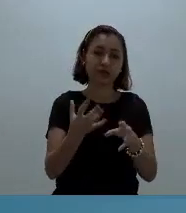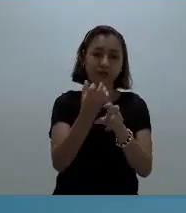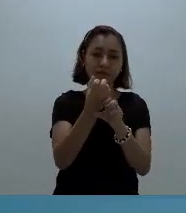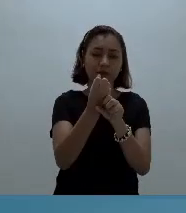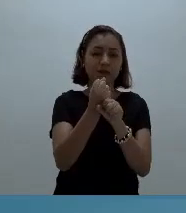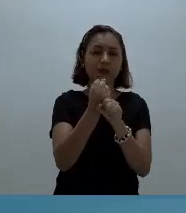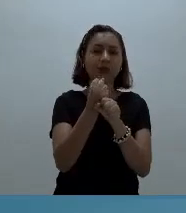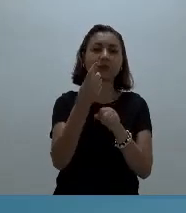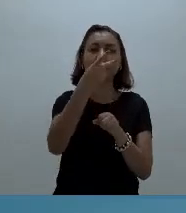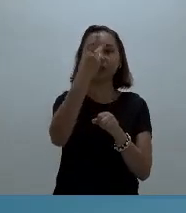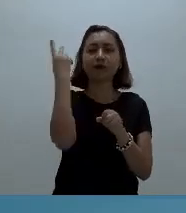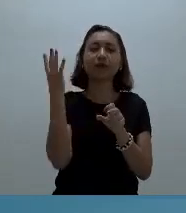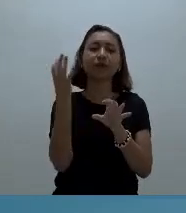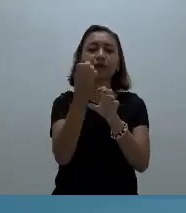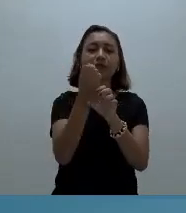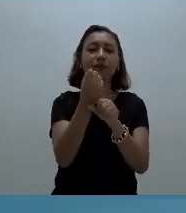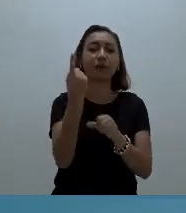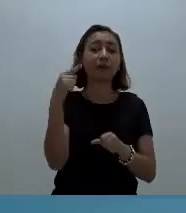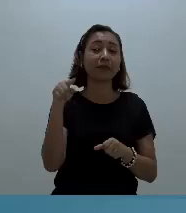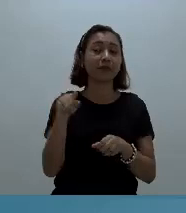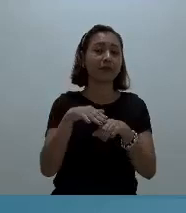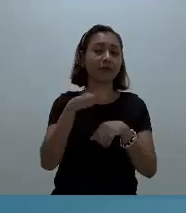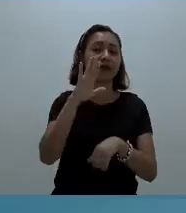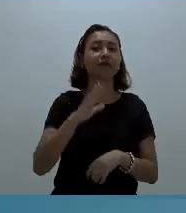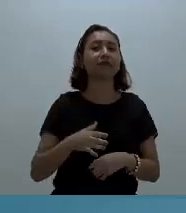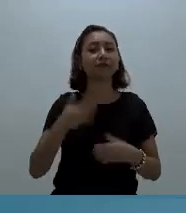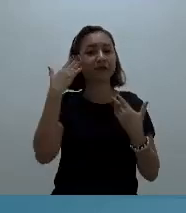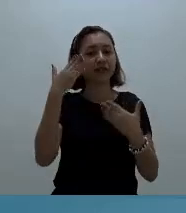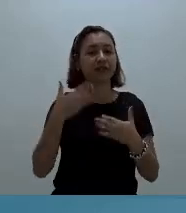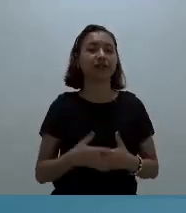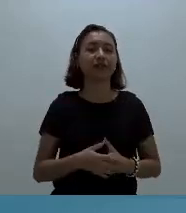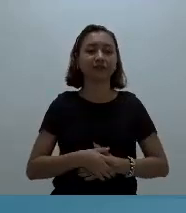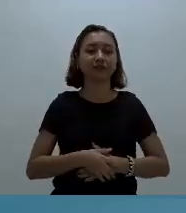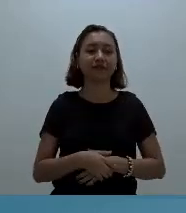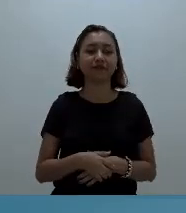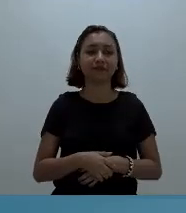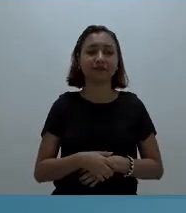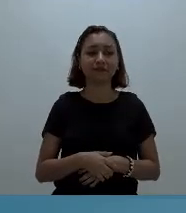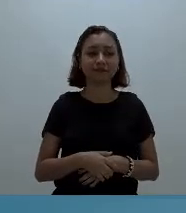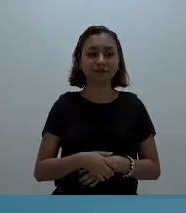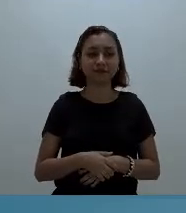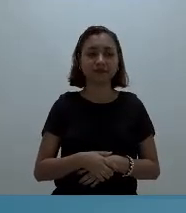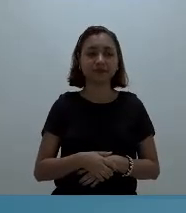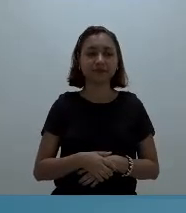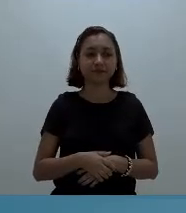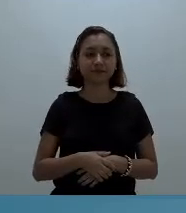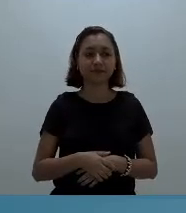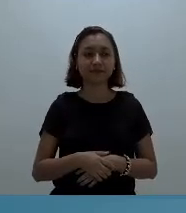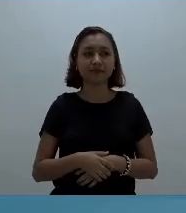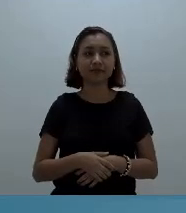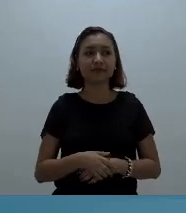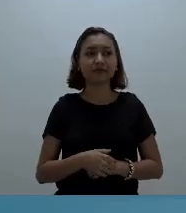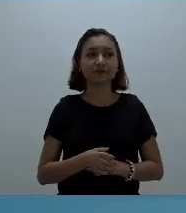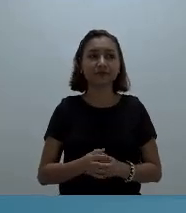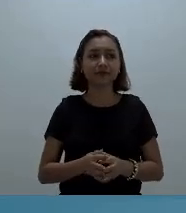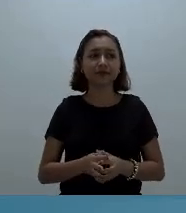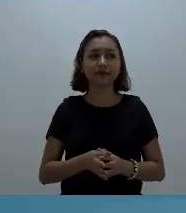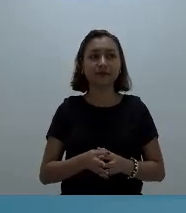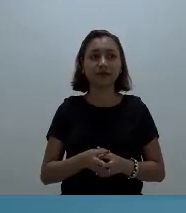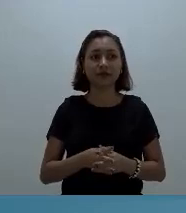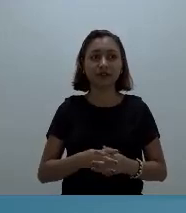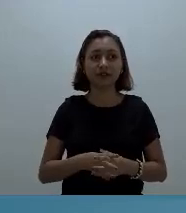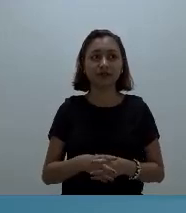até andando de vários municípios e que aqui passaram e que nós atendemos e nós demos essa